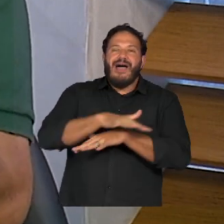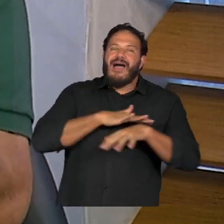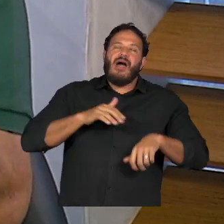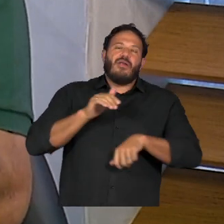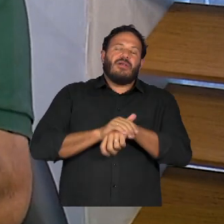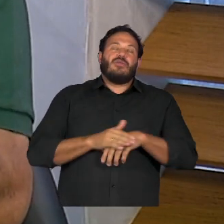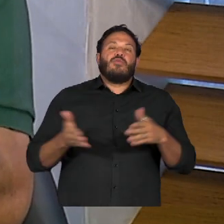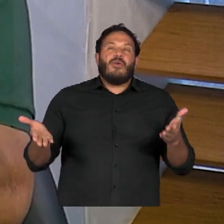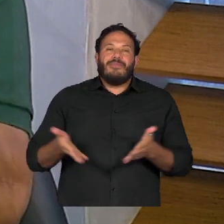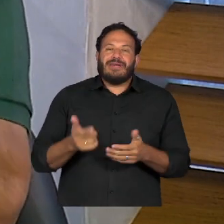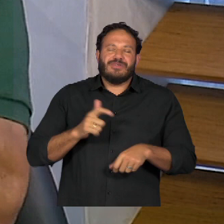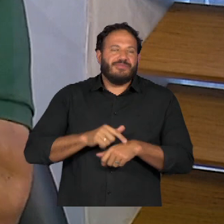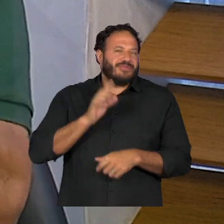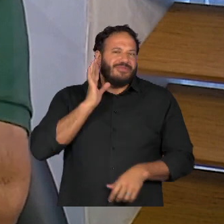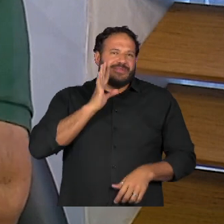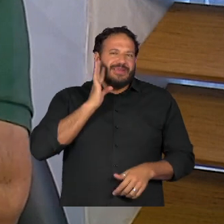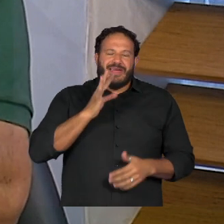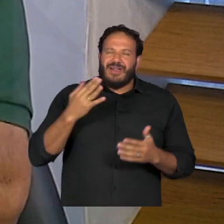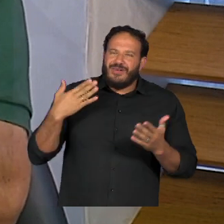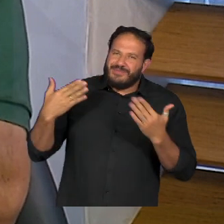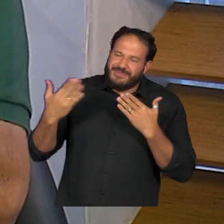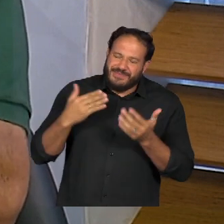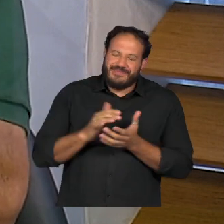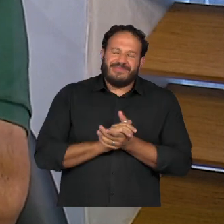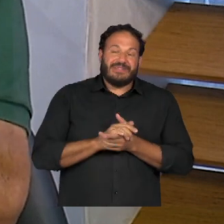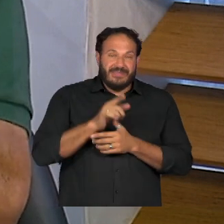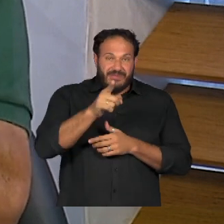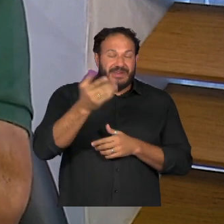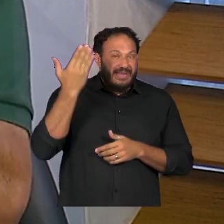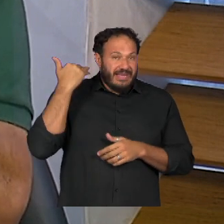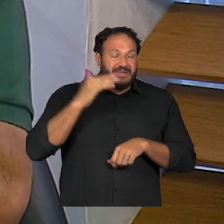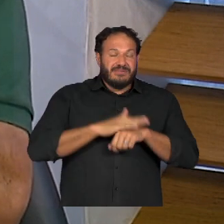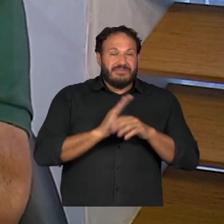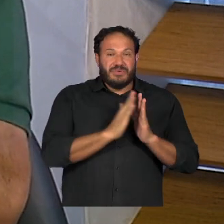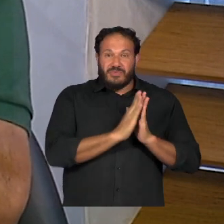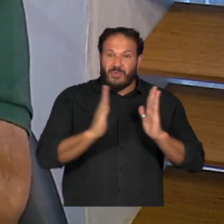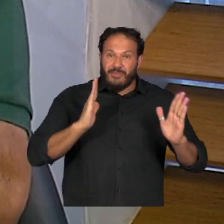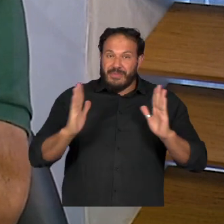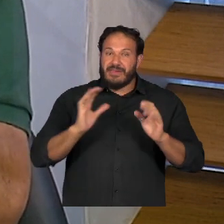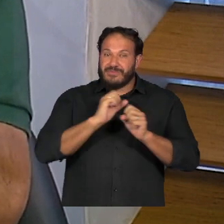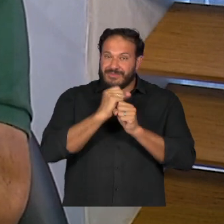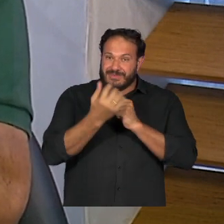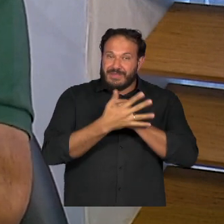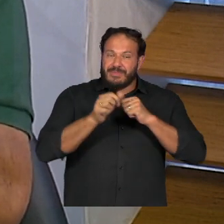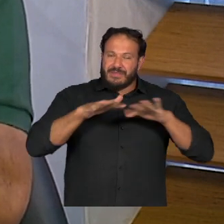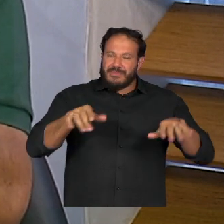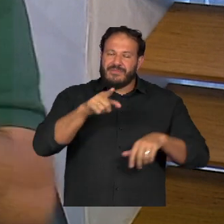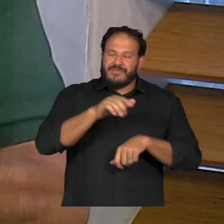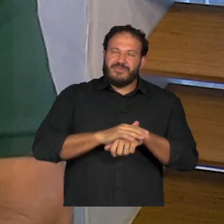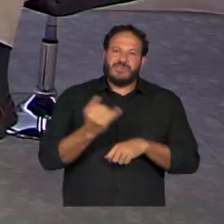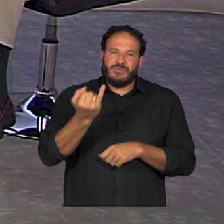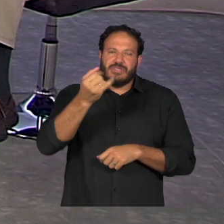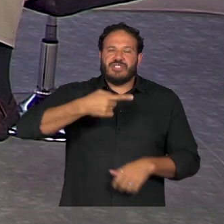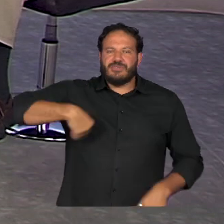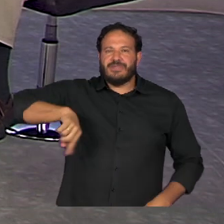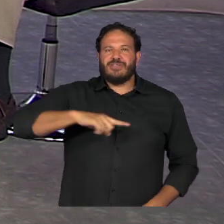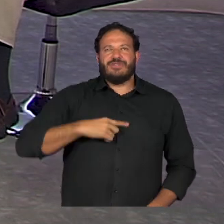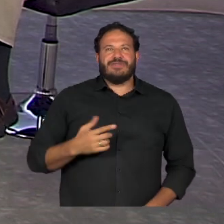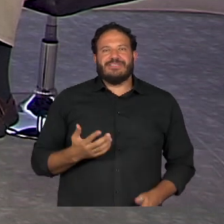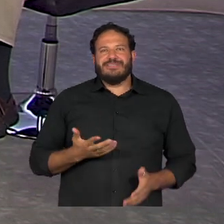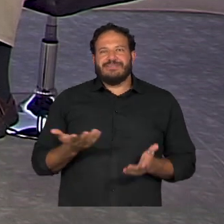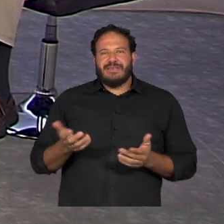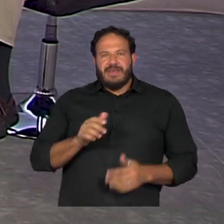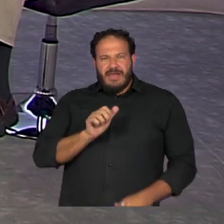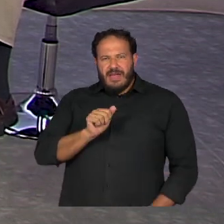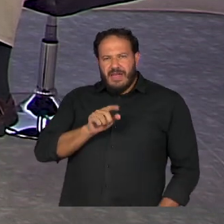divertido então foi pra gente assim um um momento muito importante a did é São Paulo